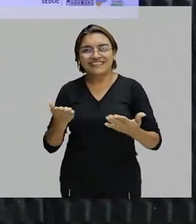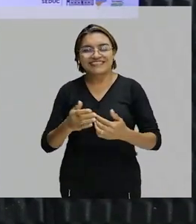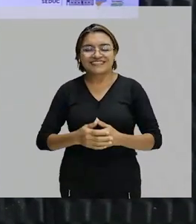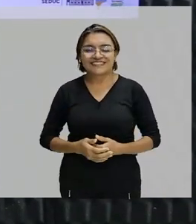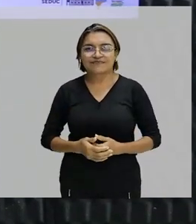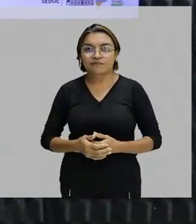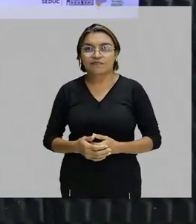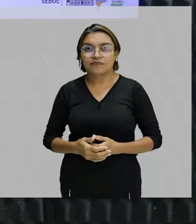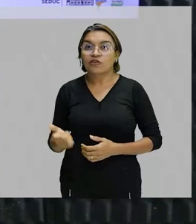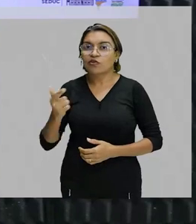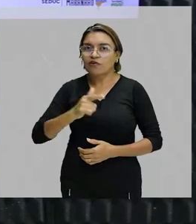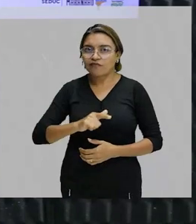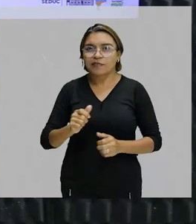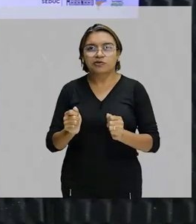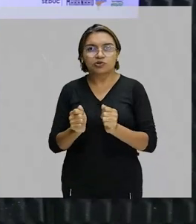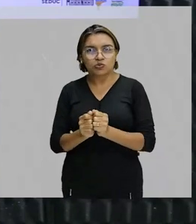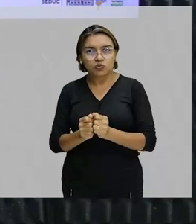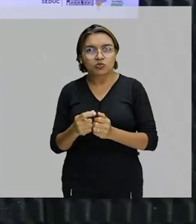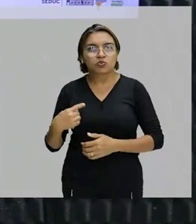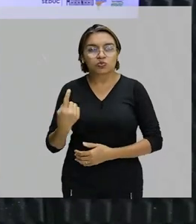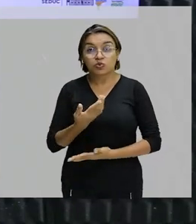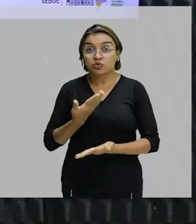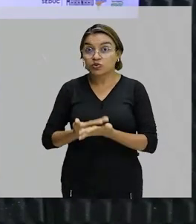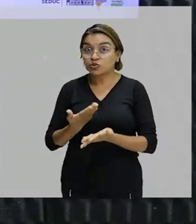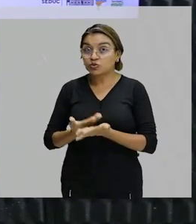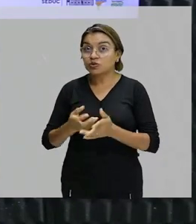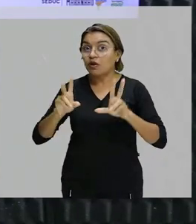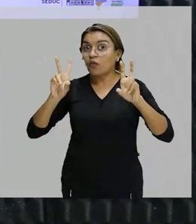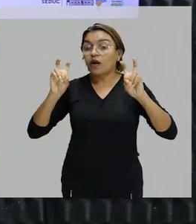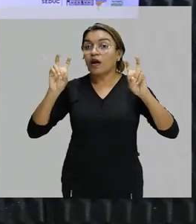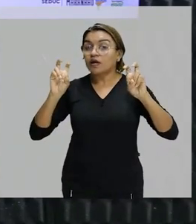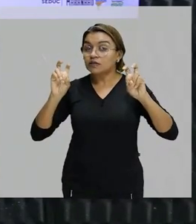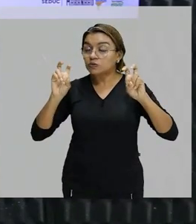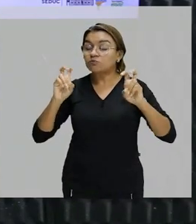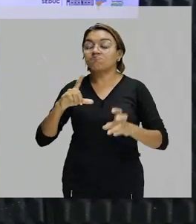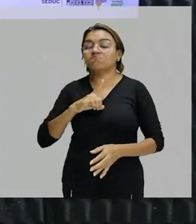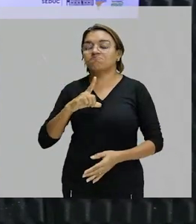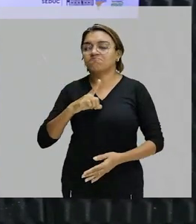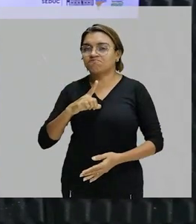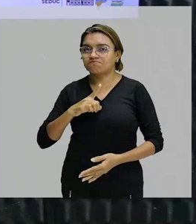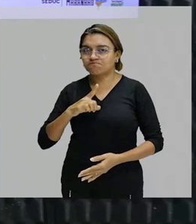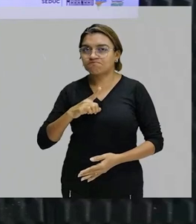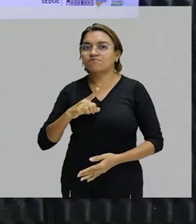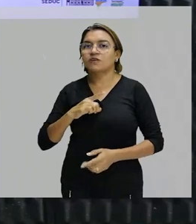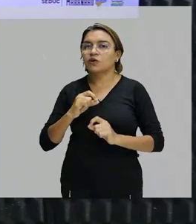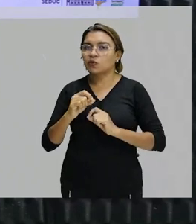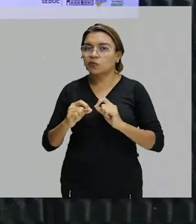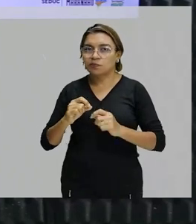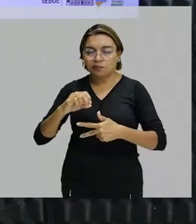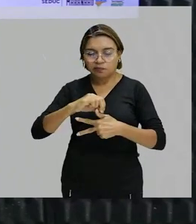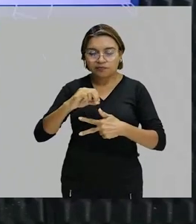dessa vez pra gente falar de um dos assuntos que olha costuma aparecer bastante aí nas provas de